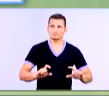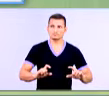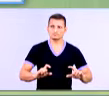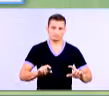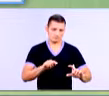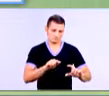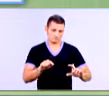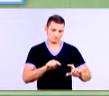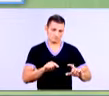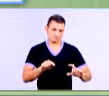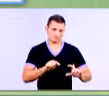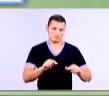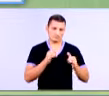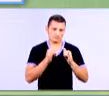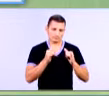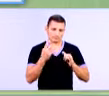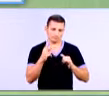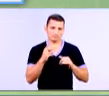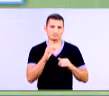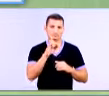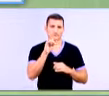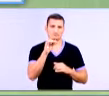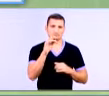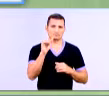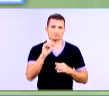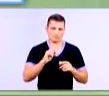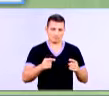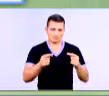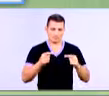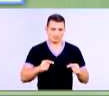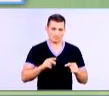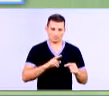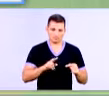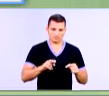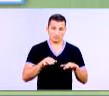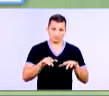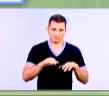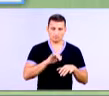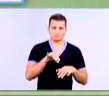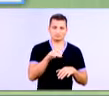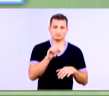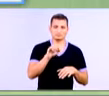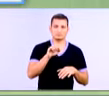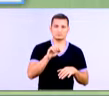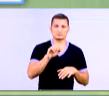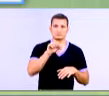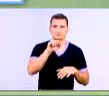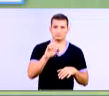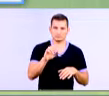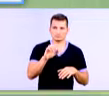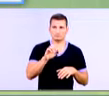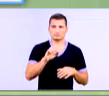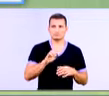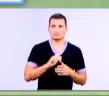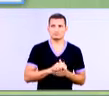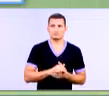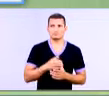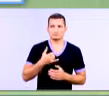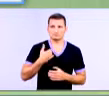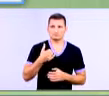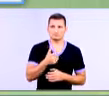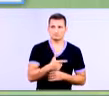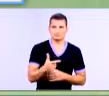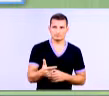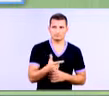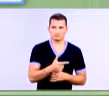seus dados. Aí logo depois nome. E eu digitei aqui José. Olha aí, José. Eu informei os seus dados, né? Idade, 22